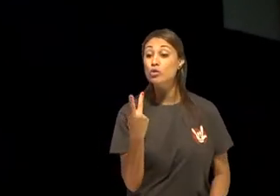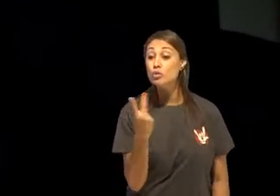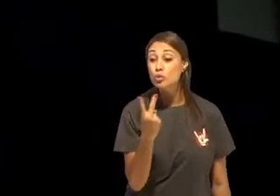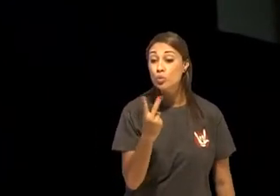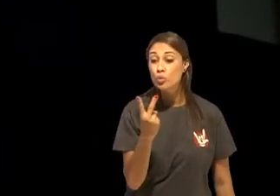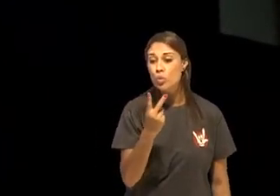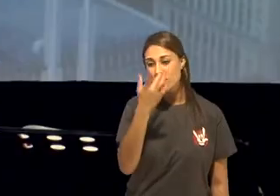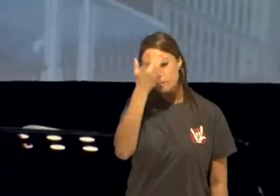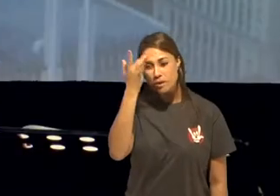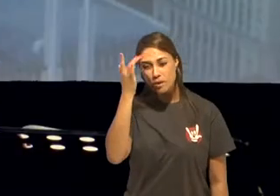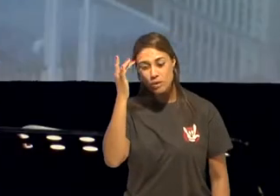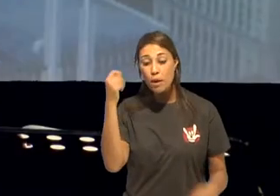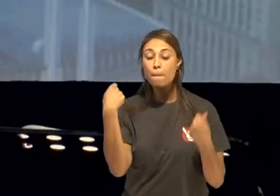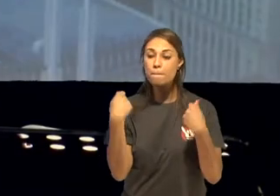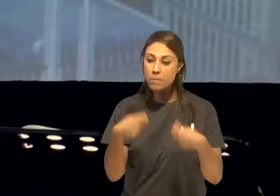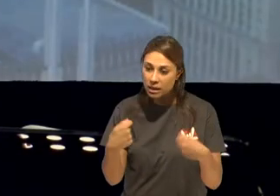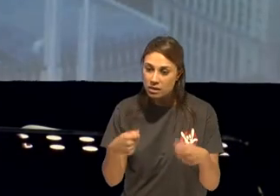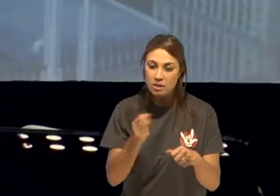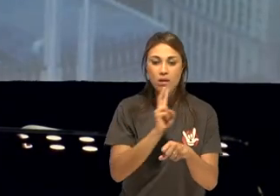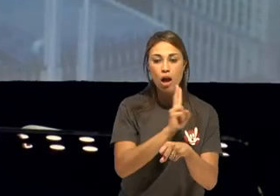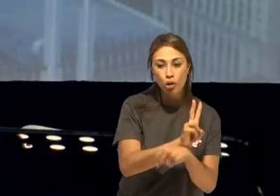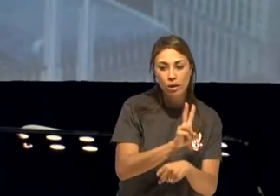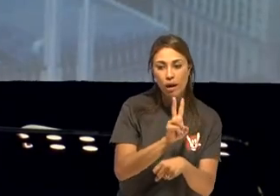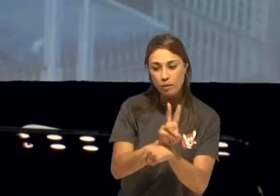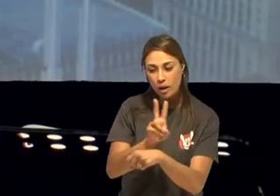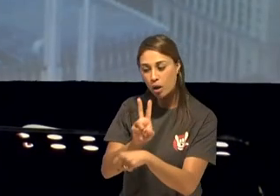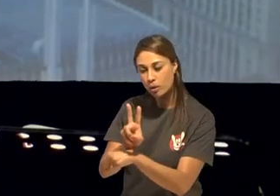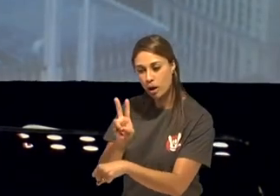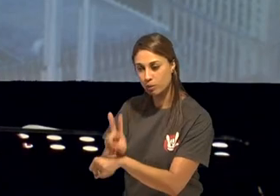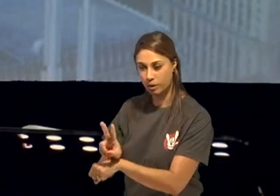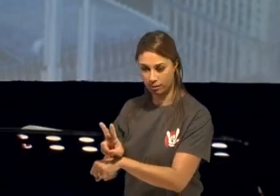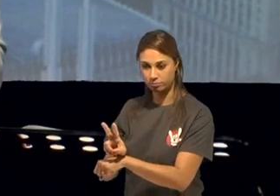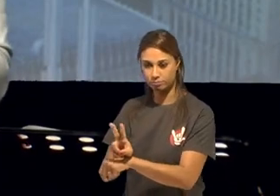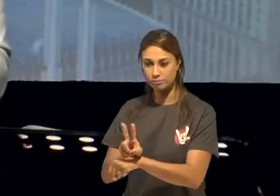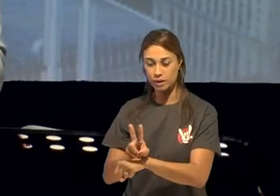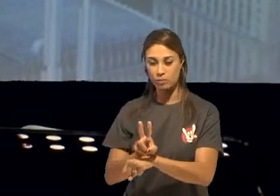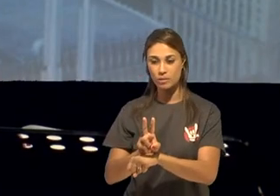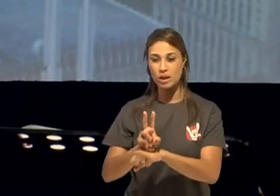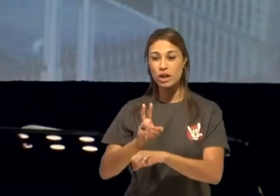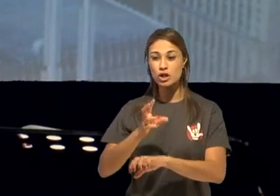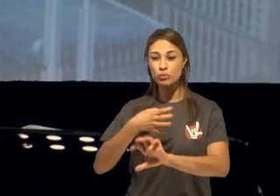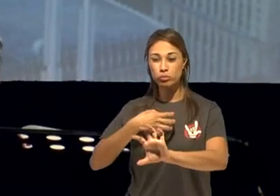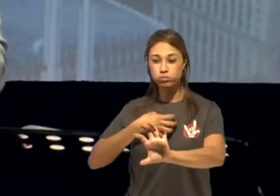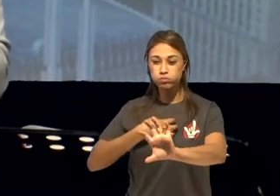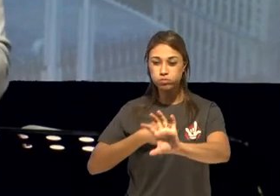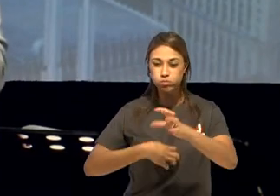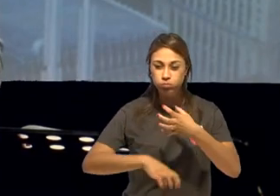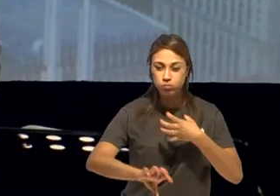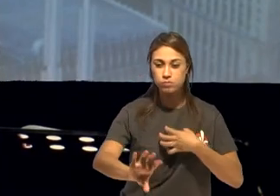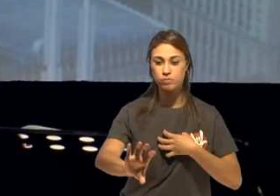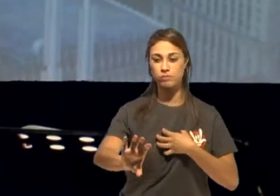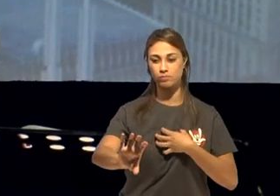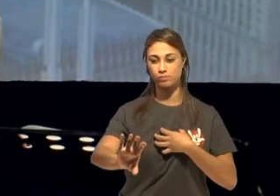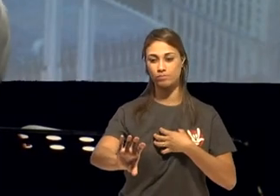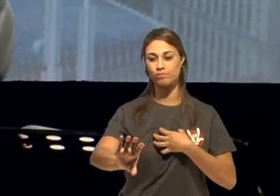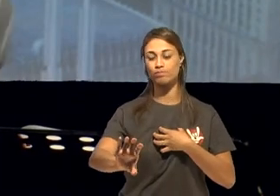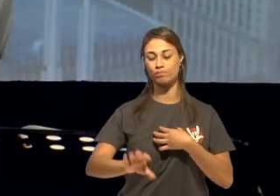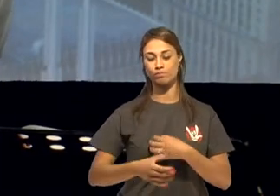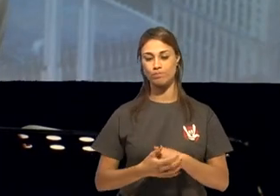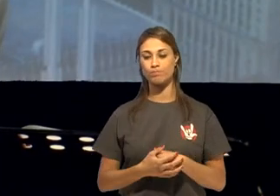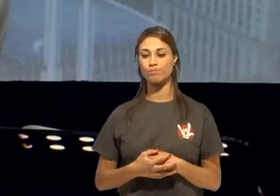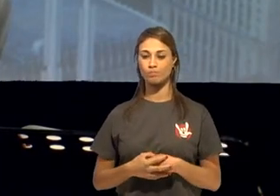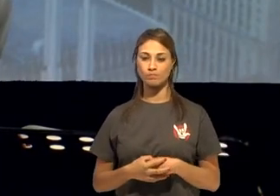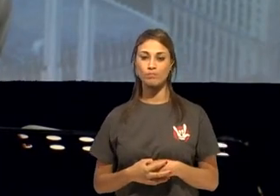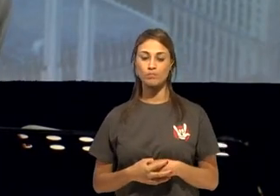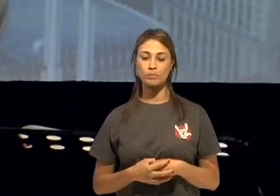Eu desejo, eu tenho um plano para quando acabar essa quarentena, é chamar alguns dos meus heróis da fé. Esses heróis da fé é meu